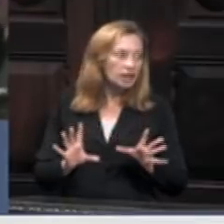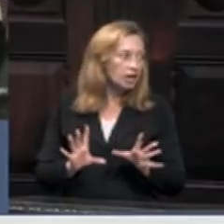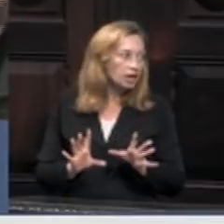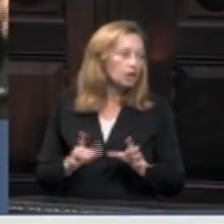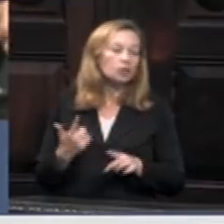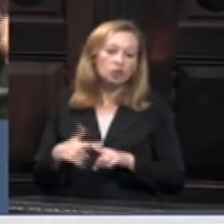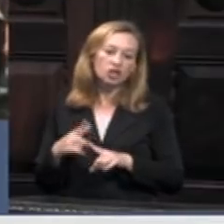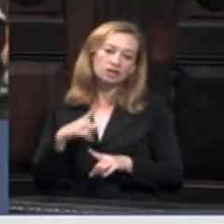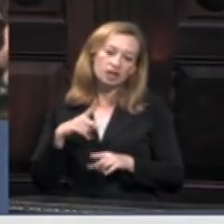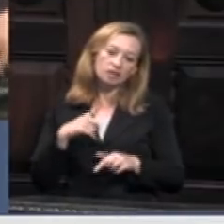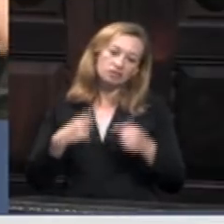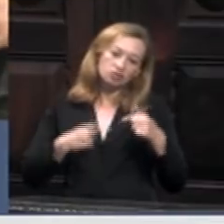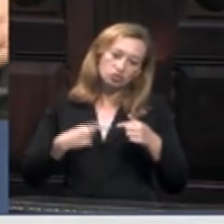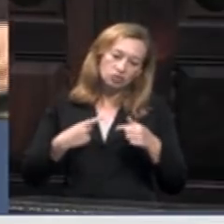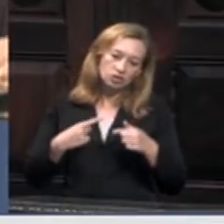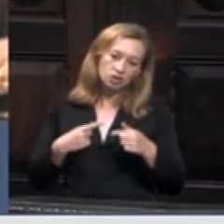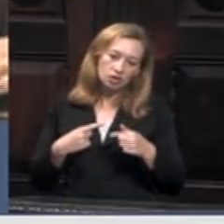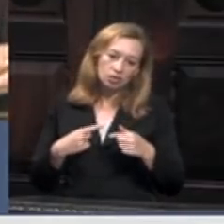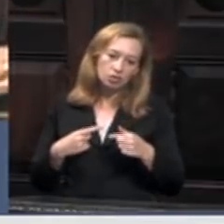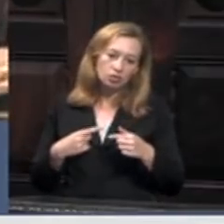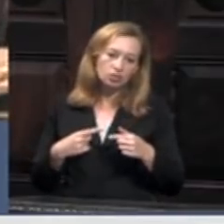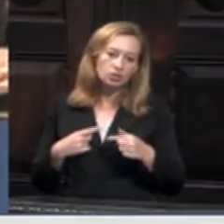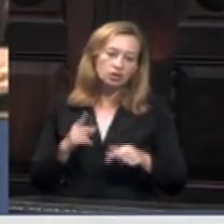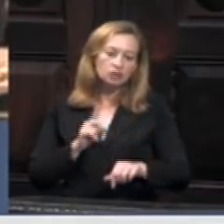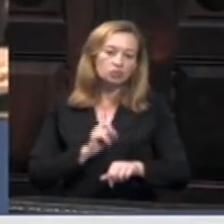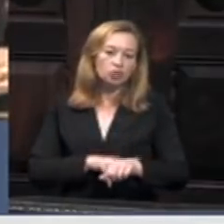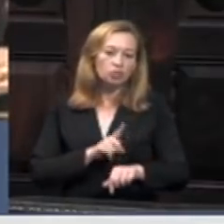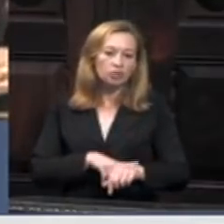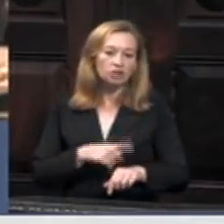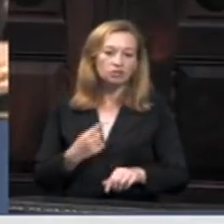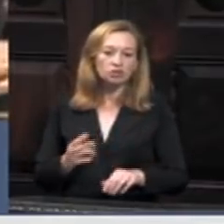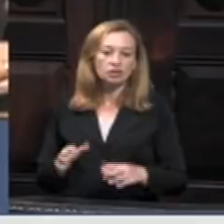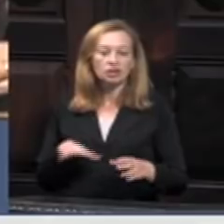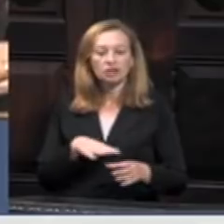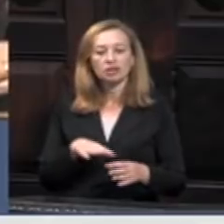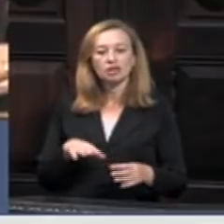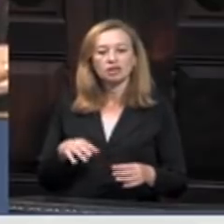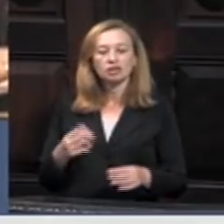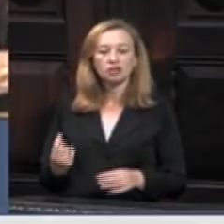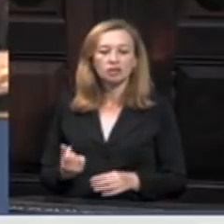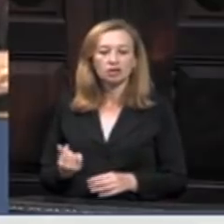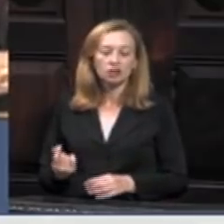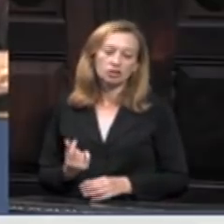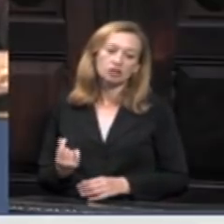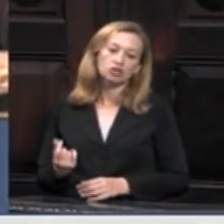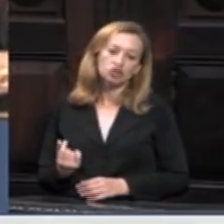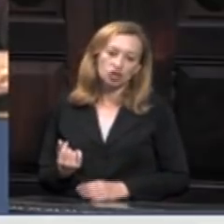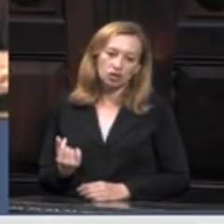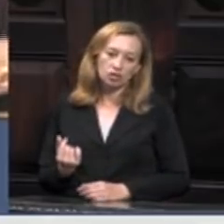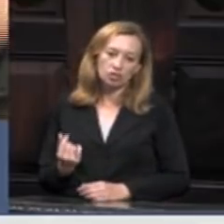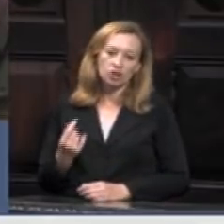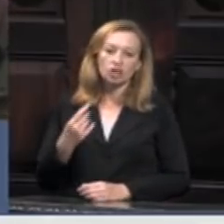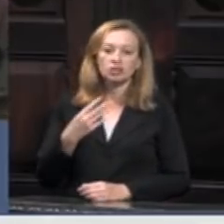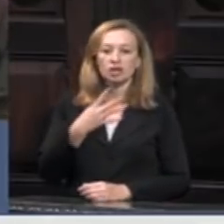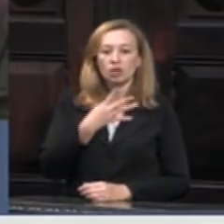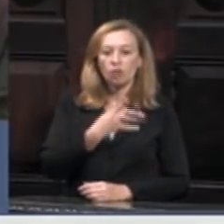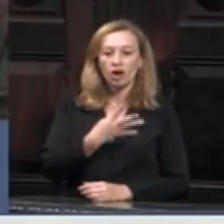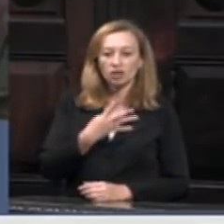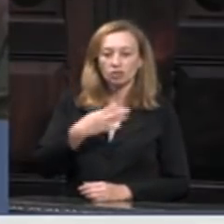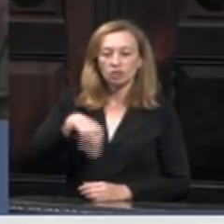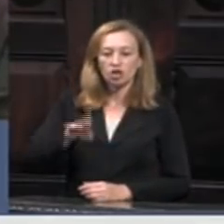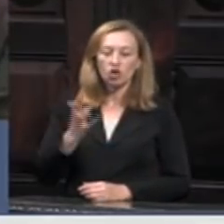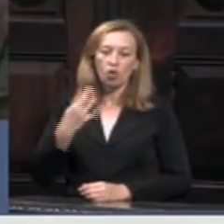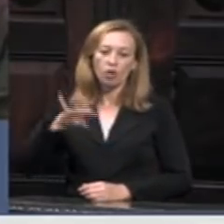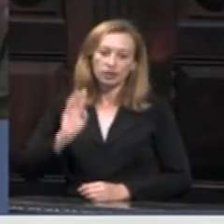uma discussão do impacto financeiro, se são 40 milhões, 400 ou 700 milhões.